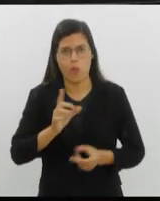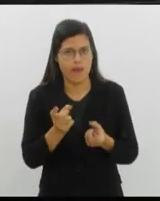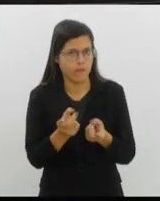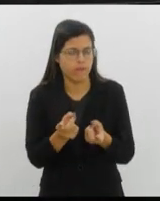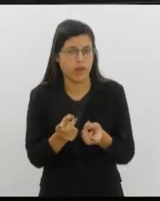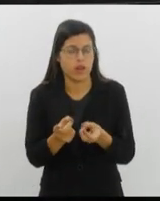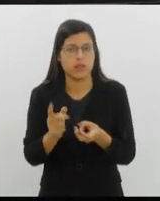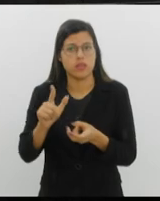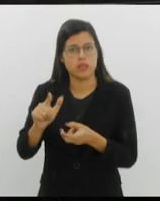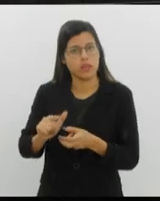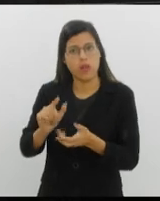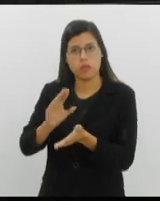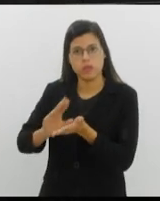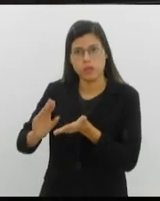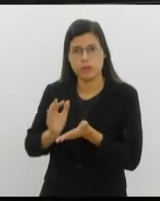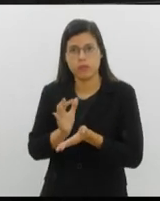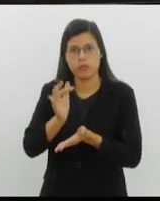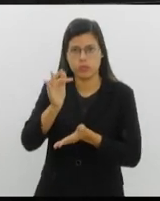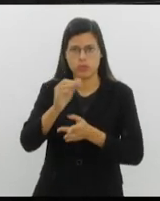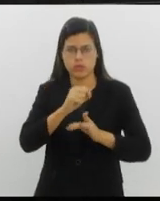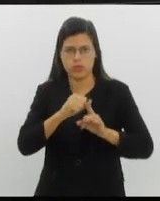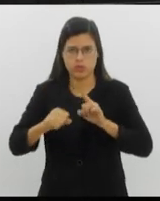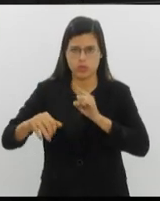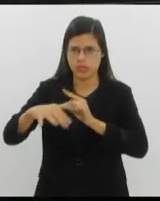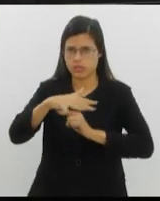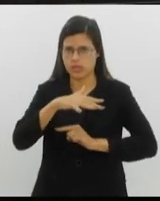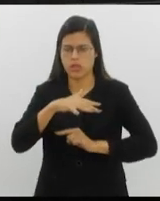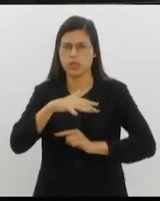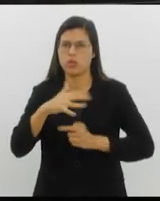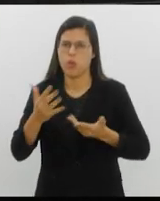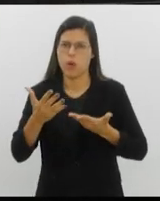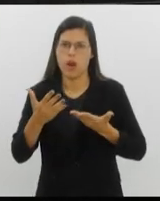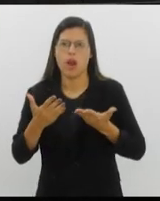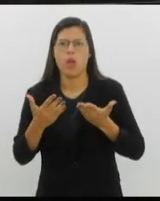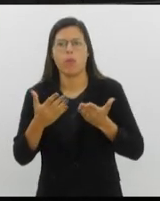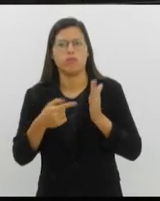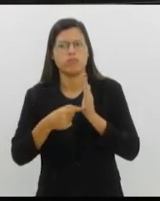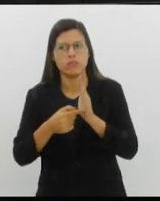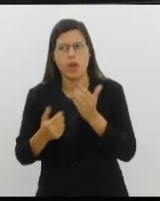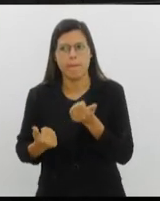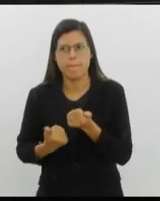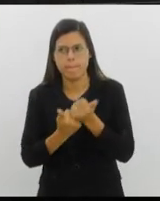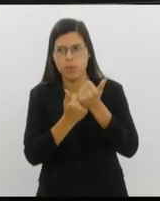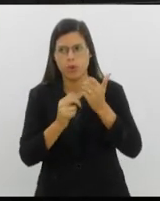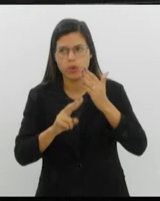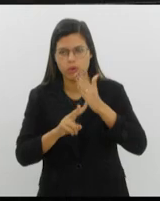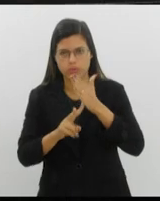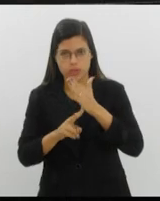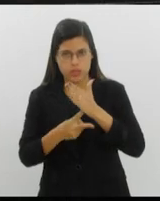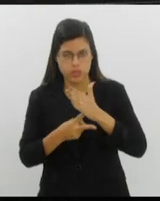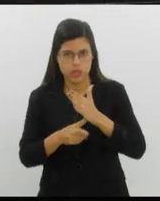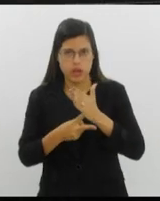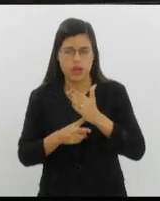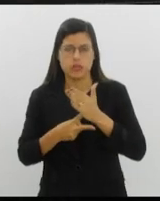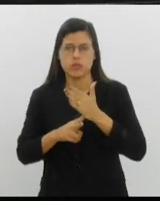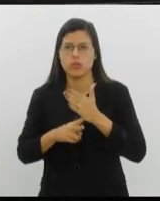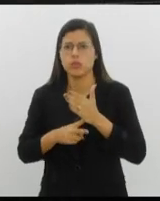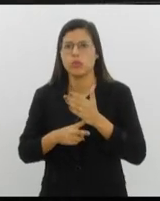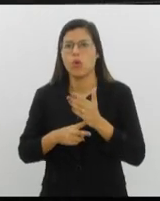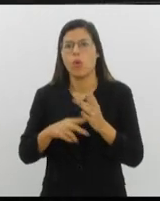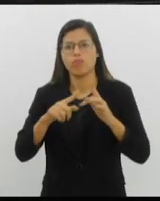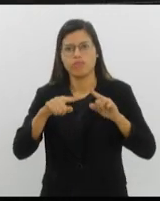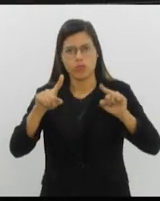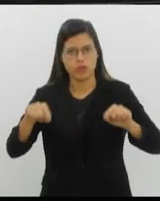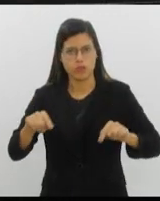da sociedade como um todo. Então, eu quero aqui expressar o meu apoio ao Sindicato dos Profissionais de Educação, que já